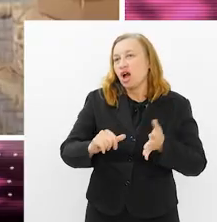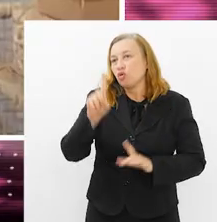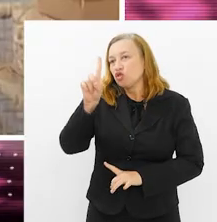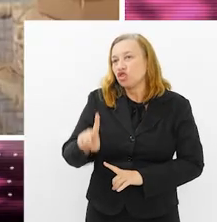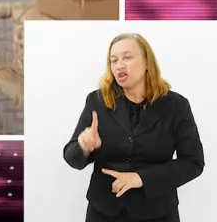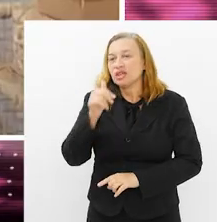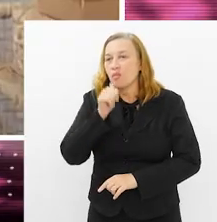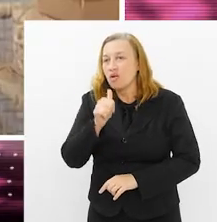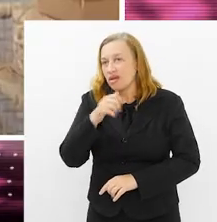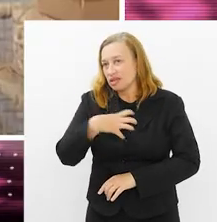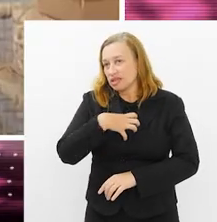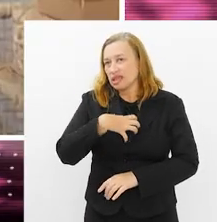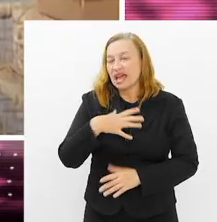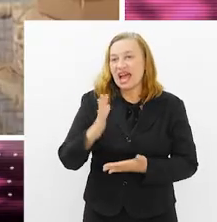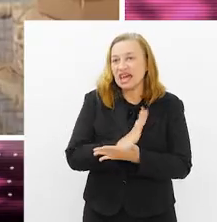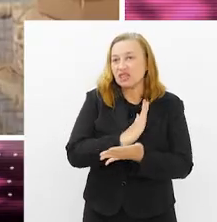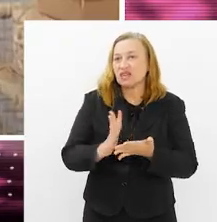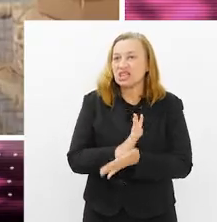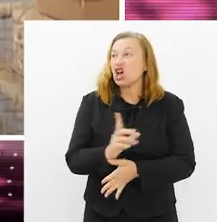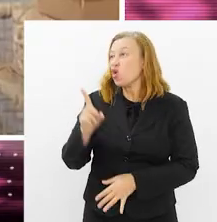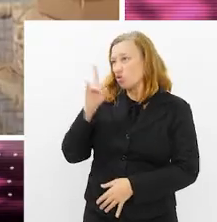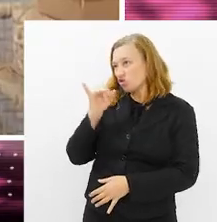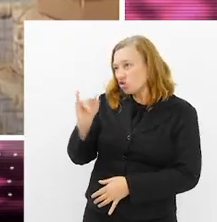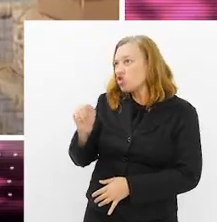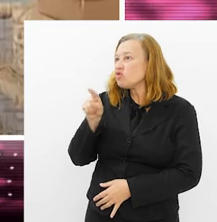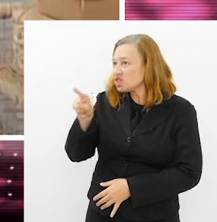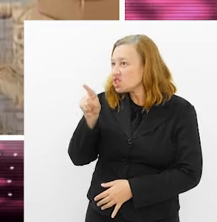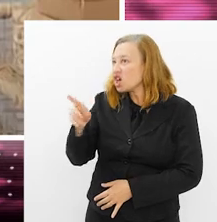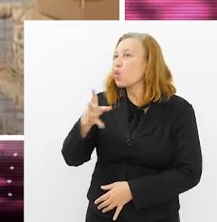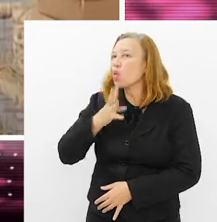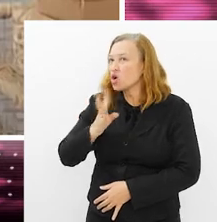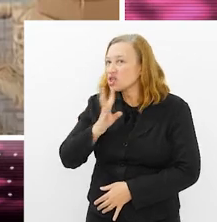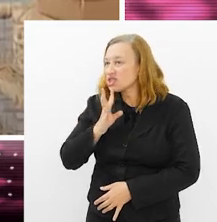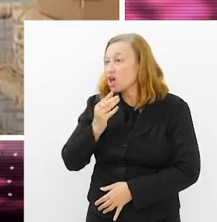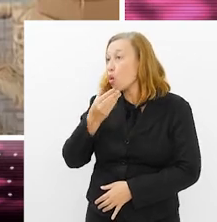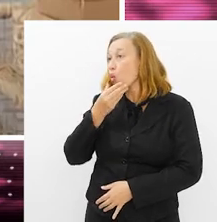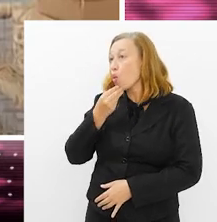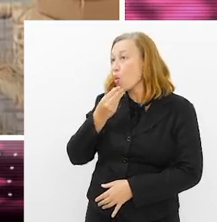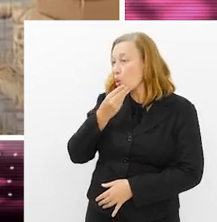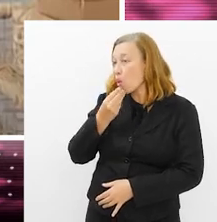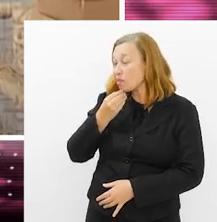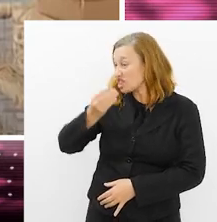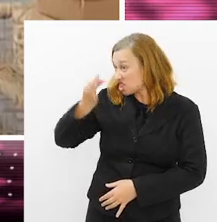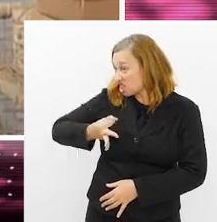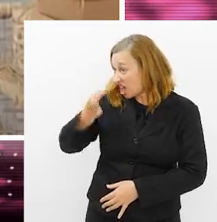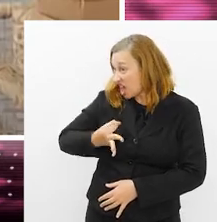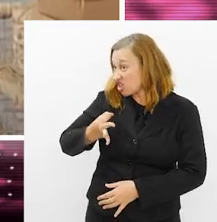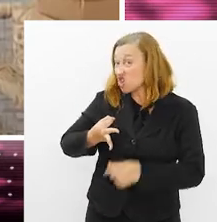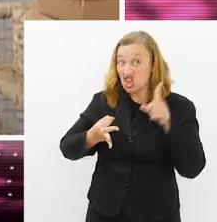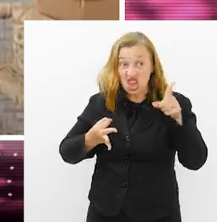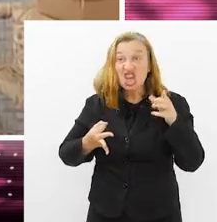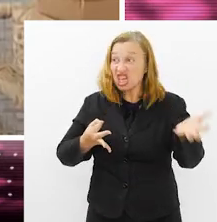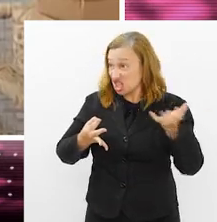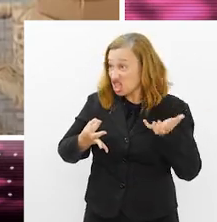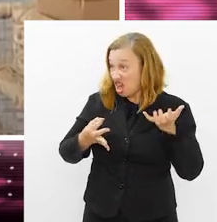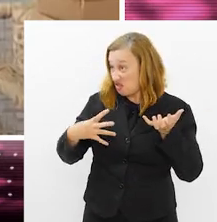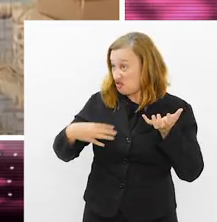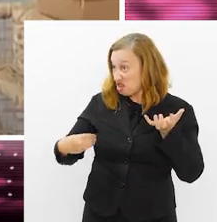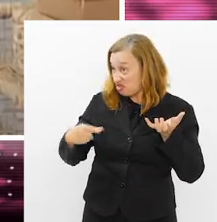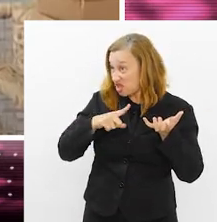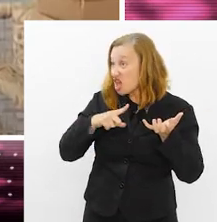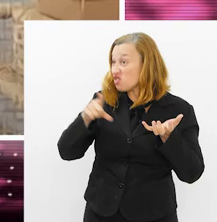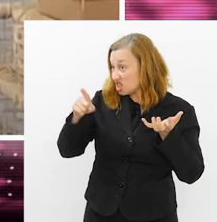nesse sentido. Por exemplo, muitas ouvem, ah, mas o dia que tu conhecer o cara ideal, e ele quiser